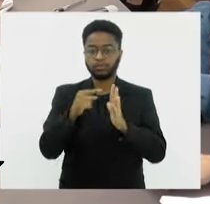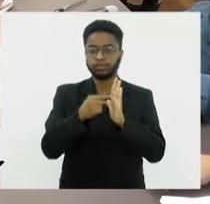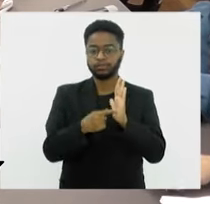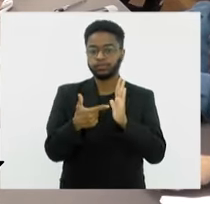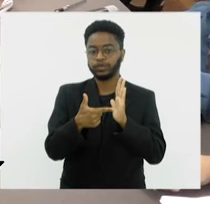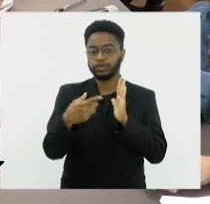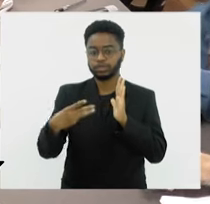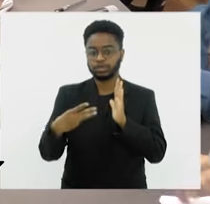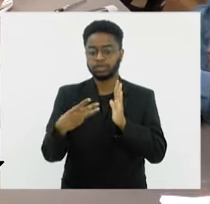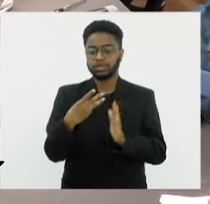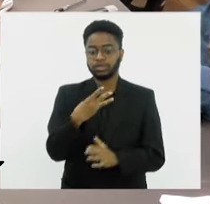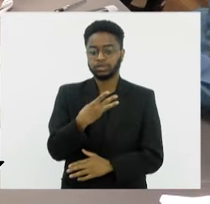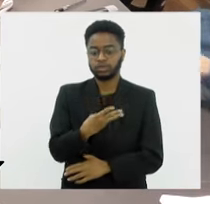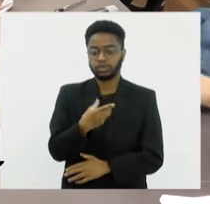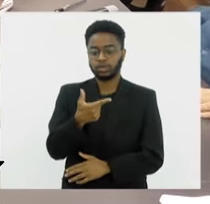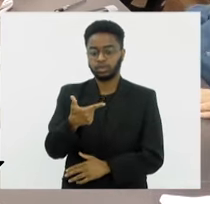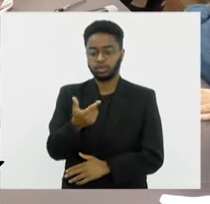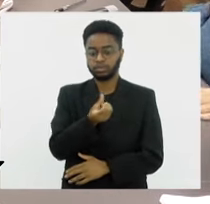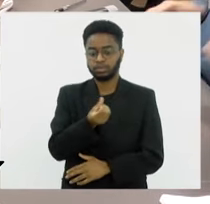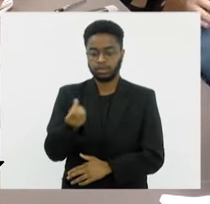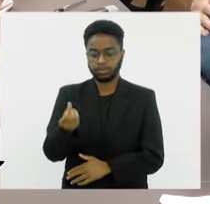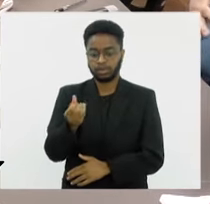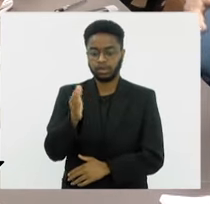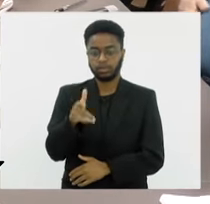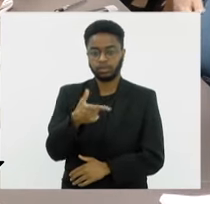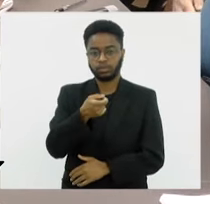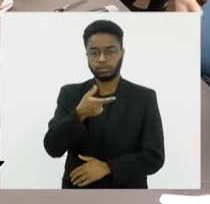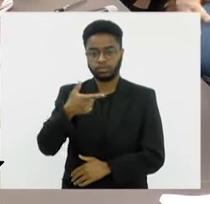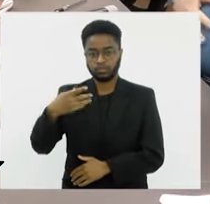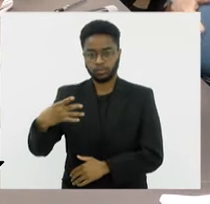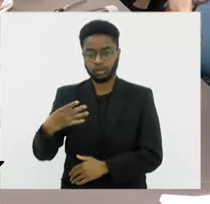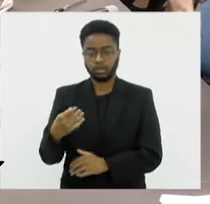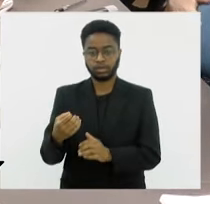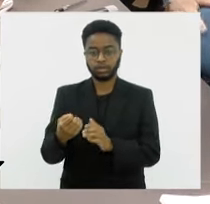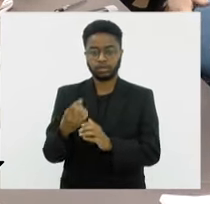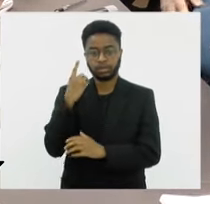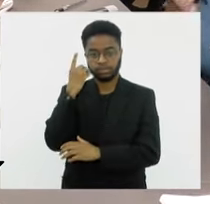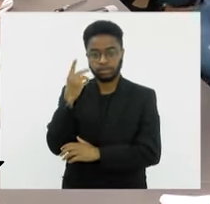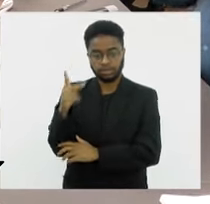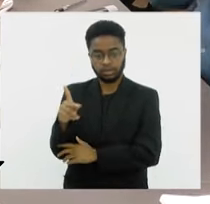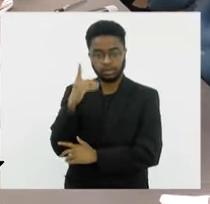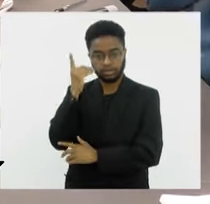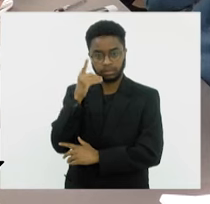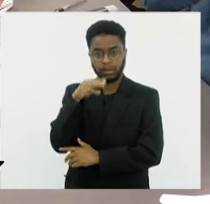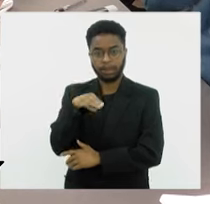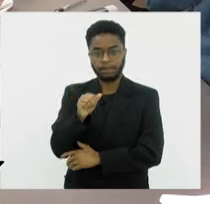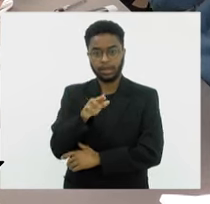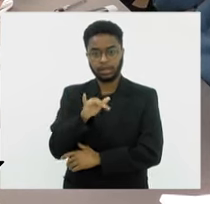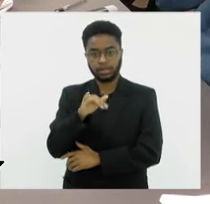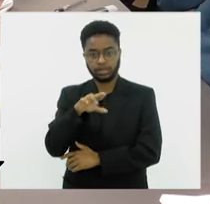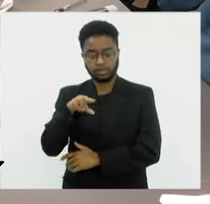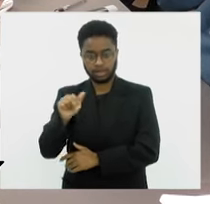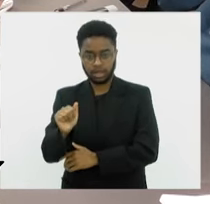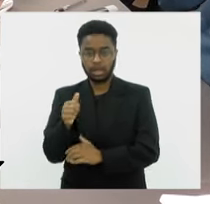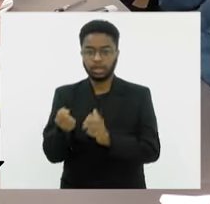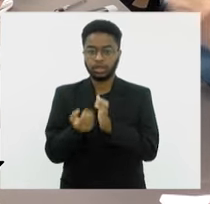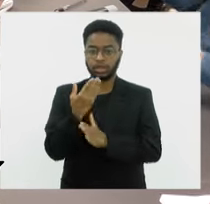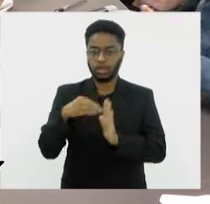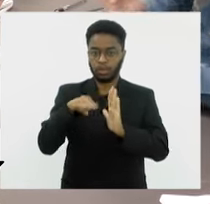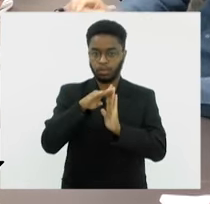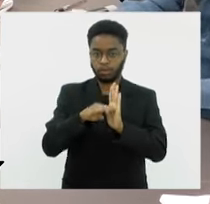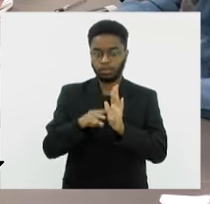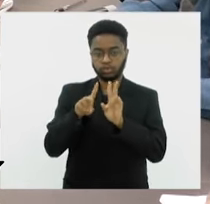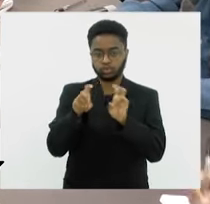lei 3266/24, de autoria da deputada Marina, do MST, que institui o programa Memória, Verdade e Justiça Fluminense,